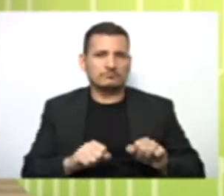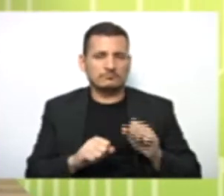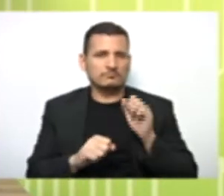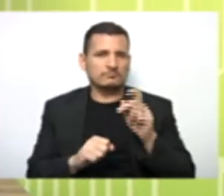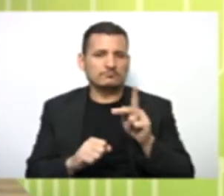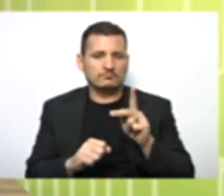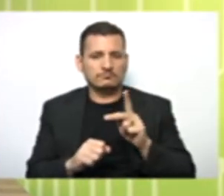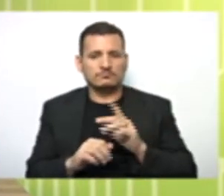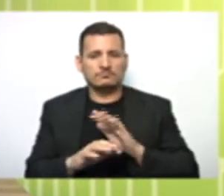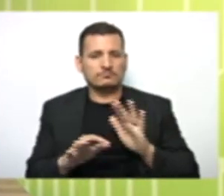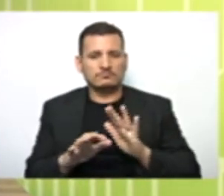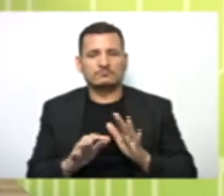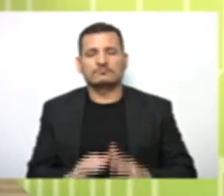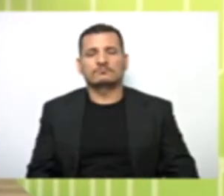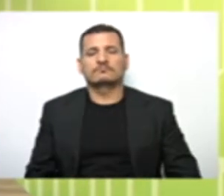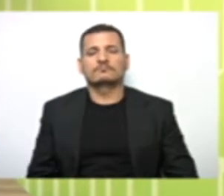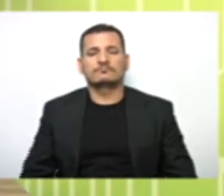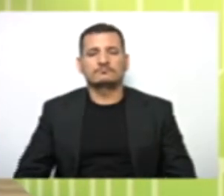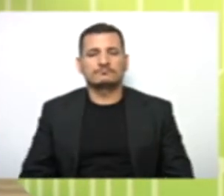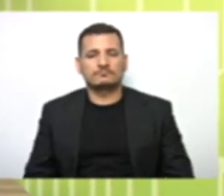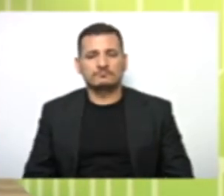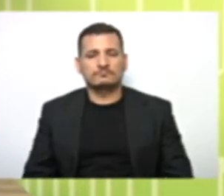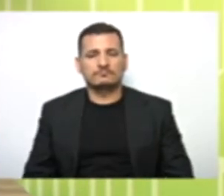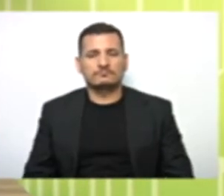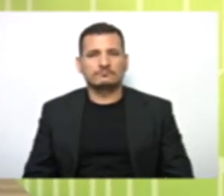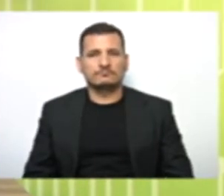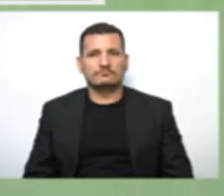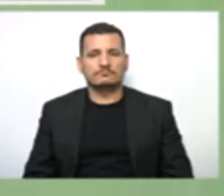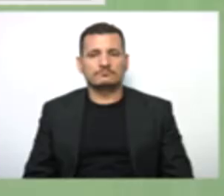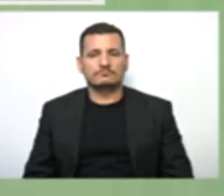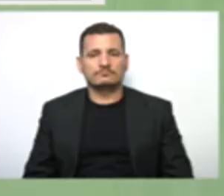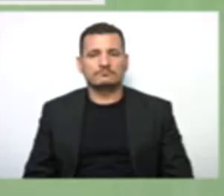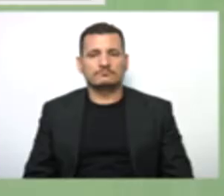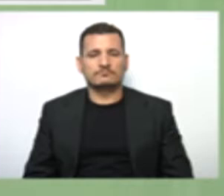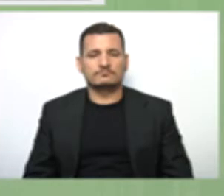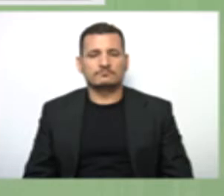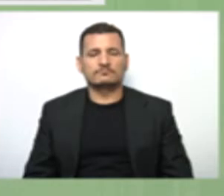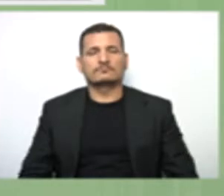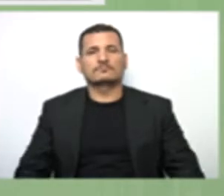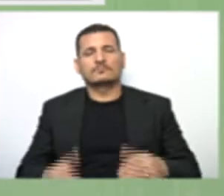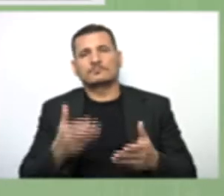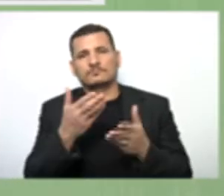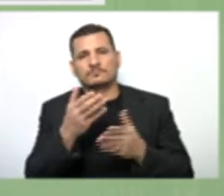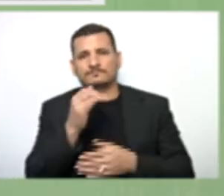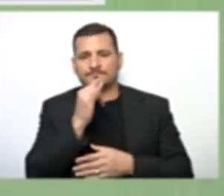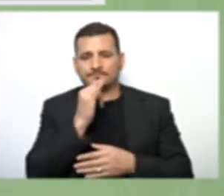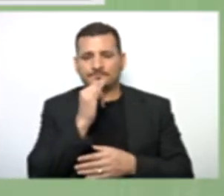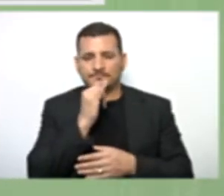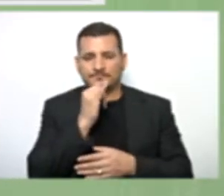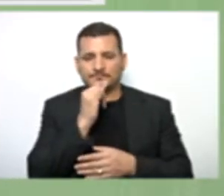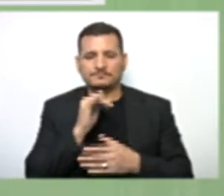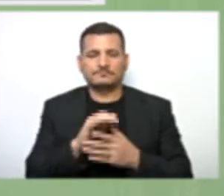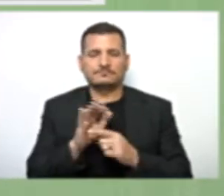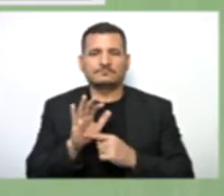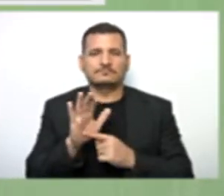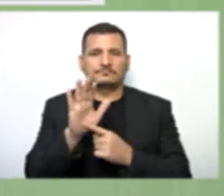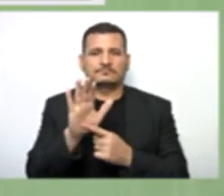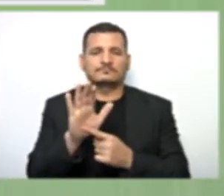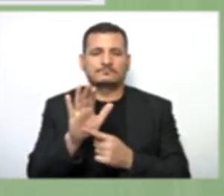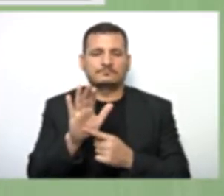Então, definição de processo aí. Certo. Vamos só um exemplo aí de uma